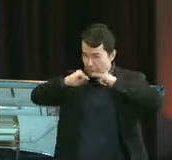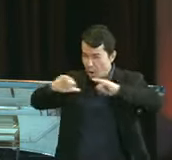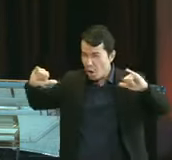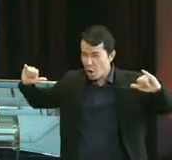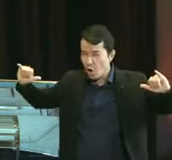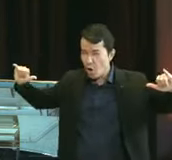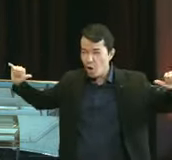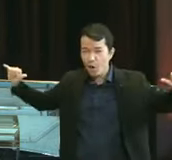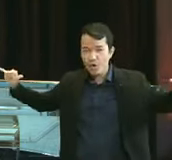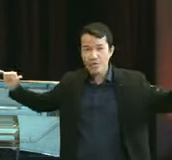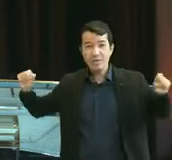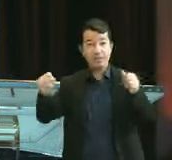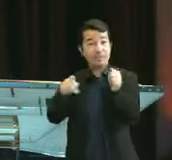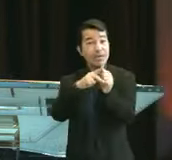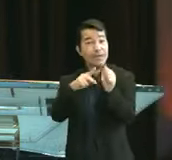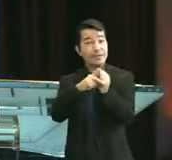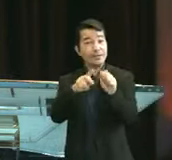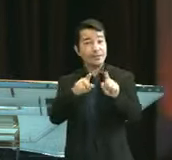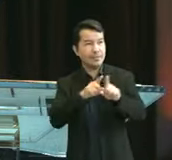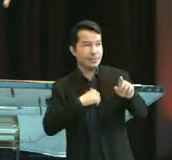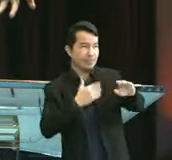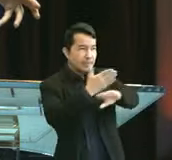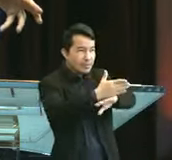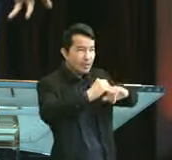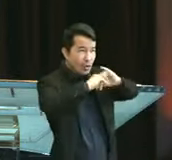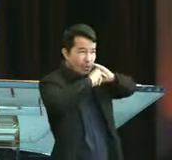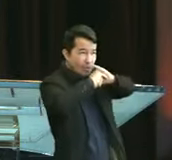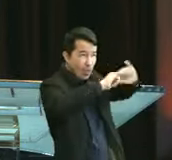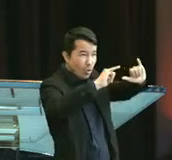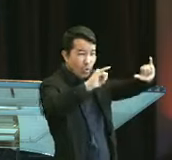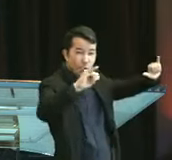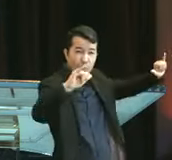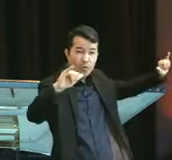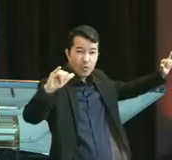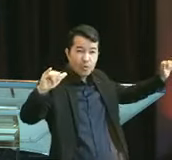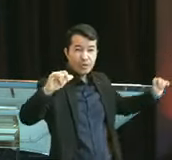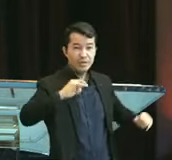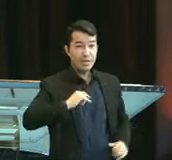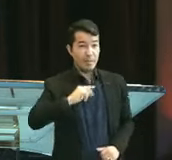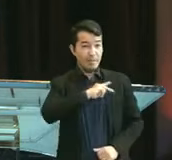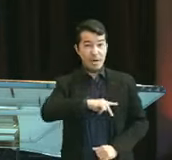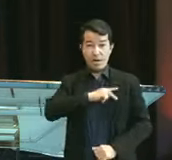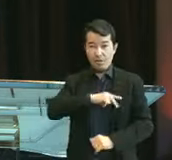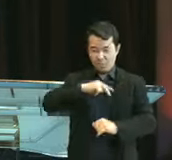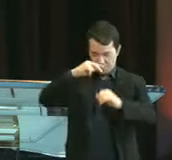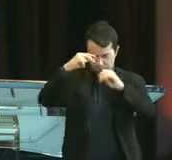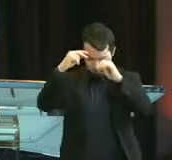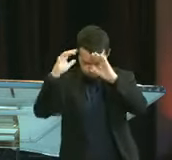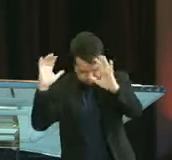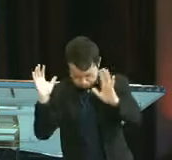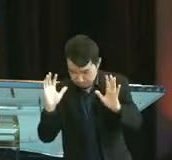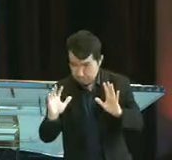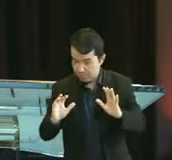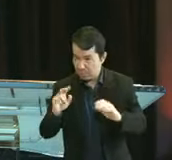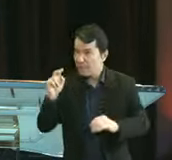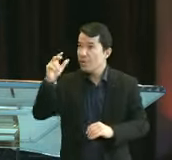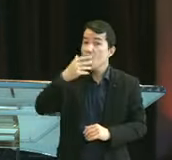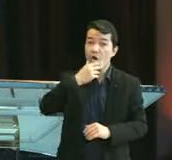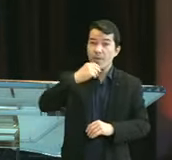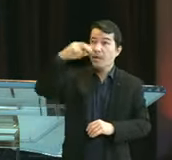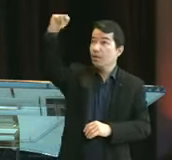de Dorcas. Aconteceu isso com o apóstolo Paulo, quando aquele menino cai da janela e ele